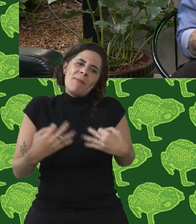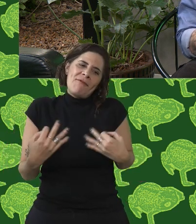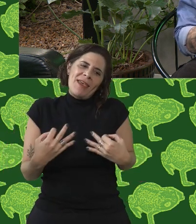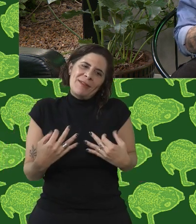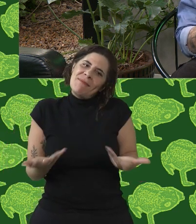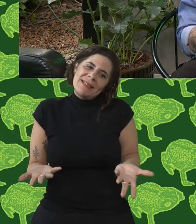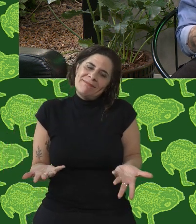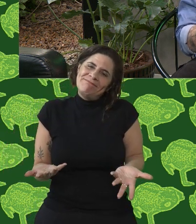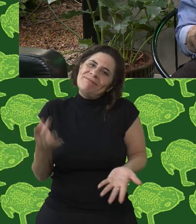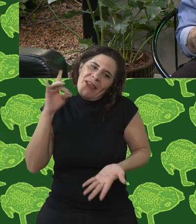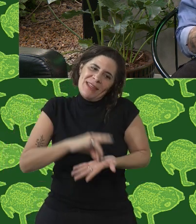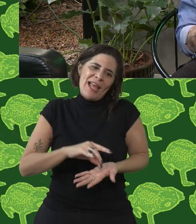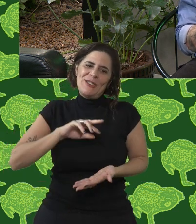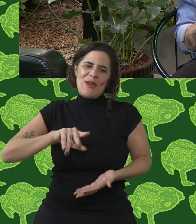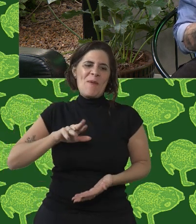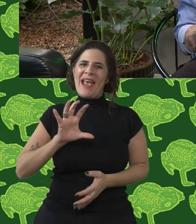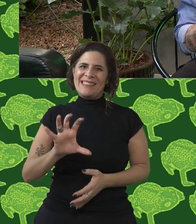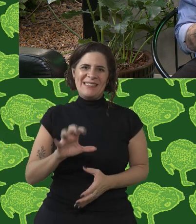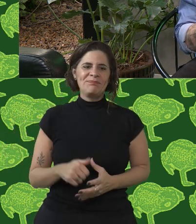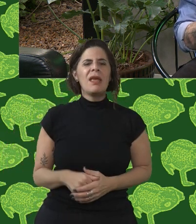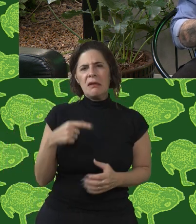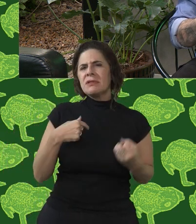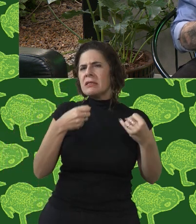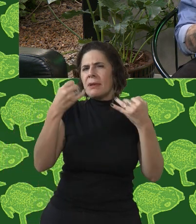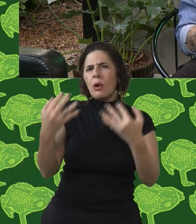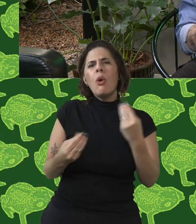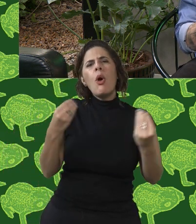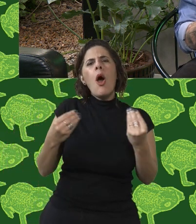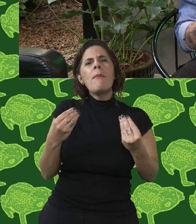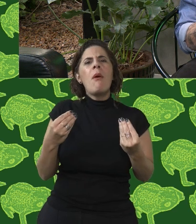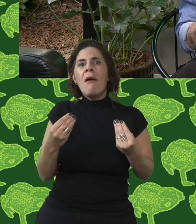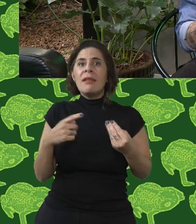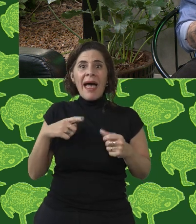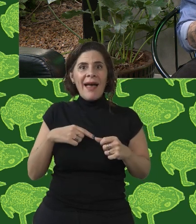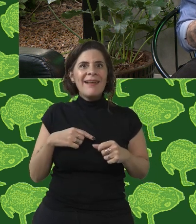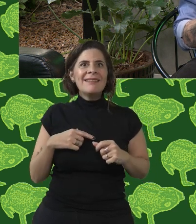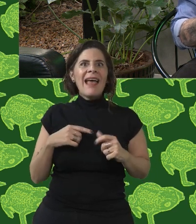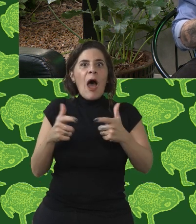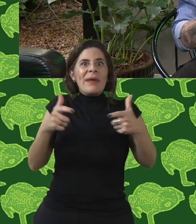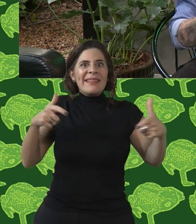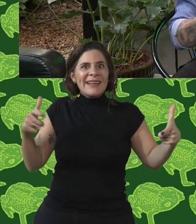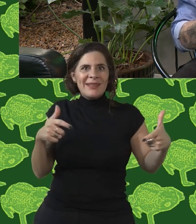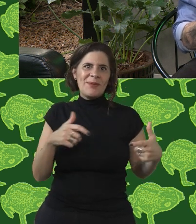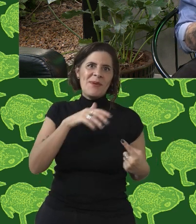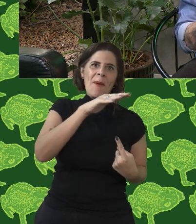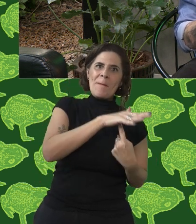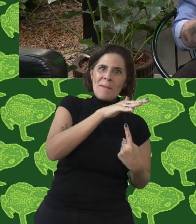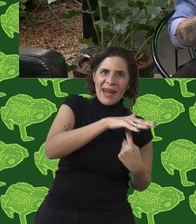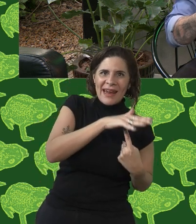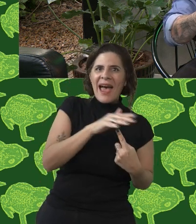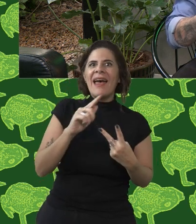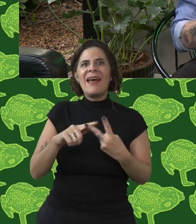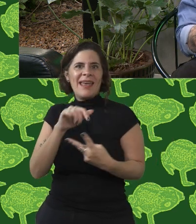bem assim. E você comentou sobre as expansões, também vamos então já conversar sobre essas expansões, os próximos passos, os planos